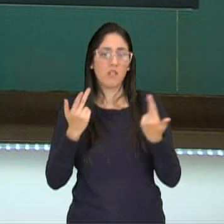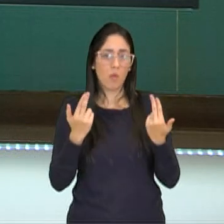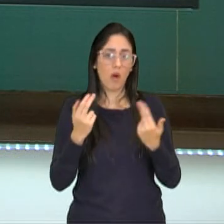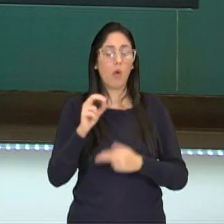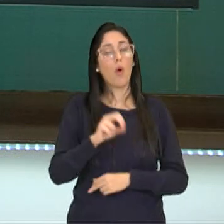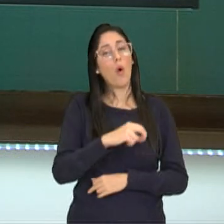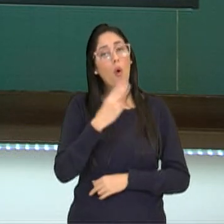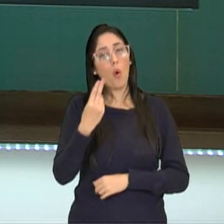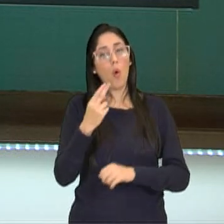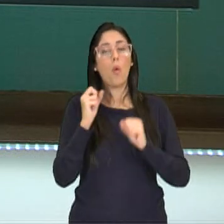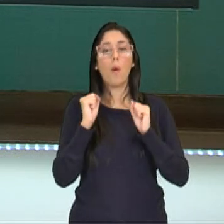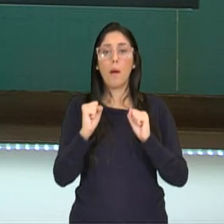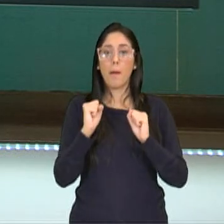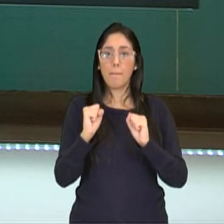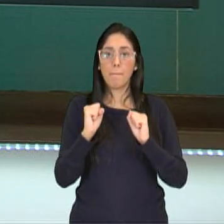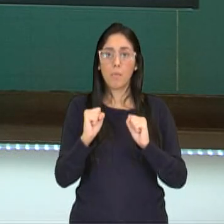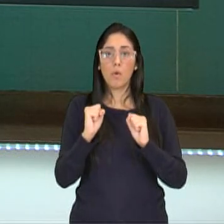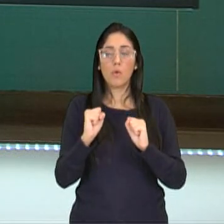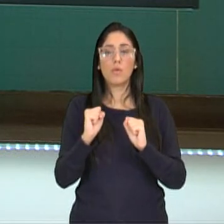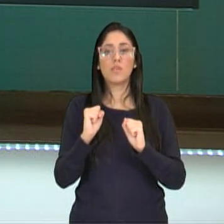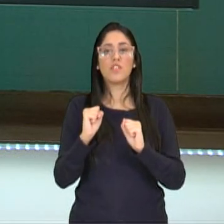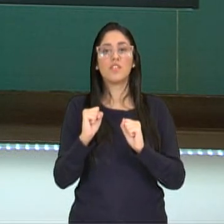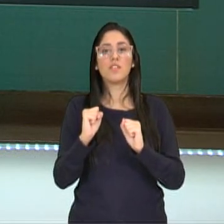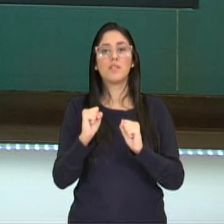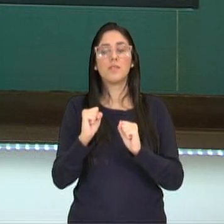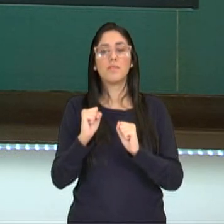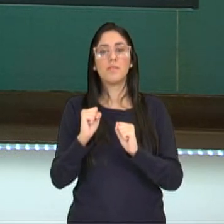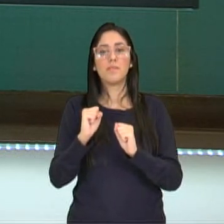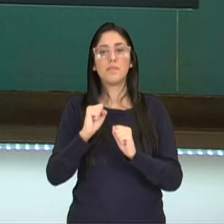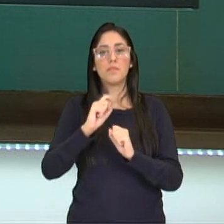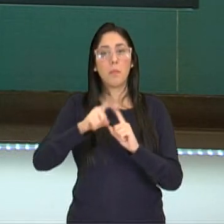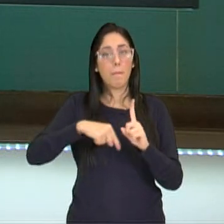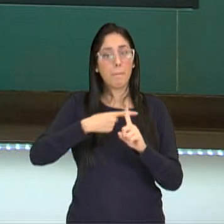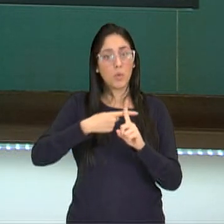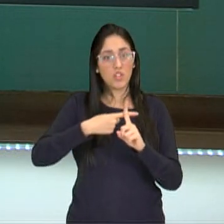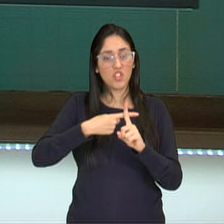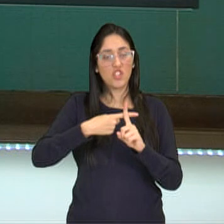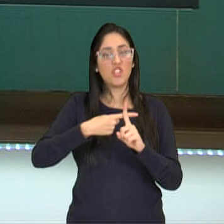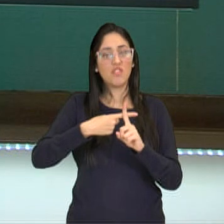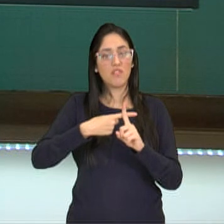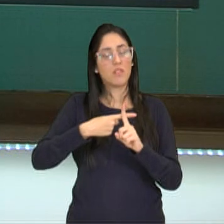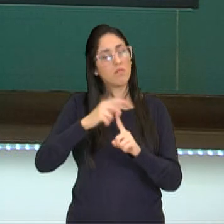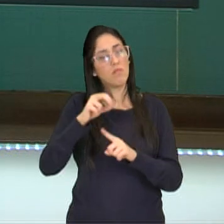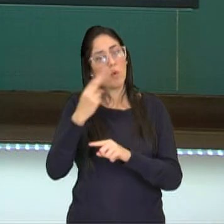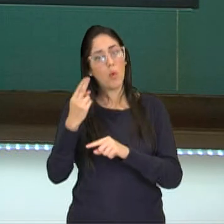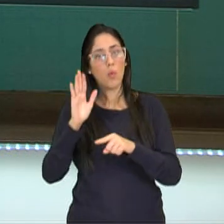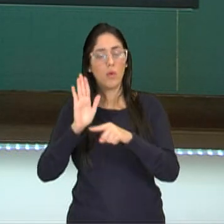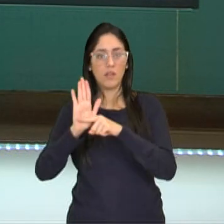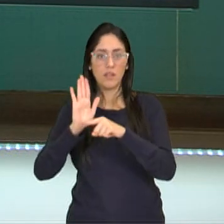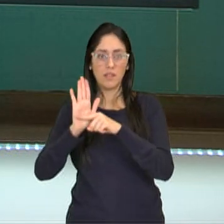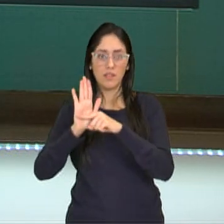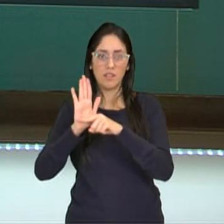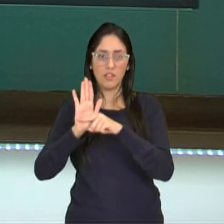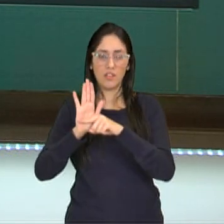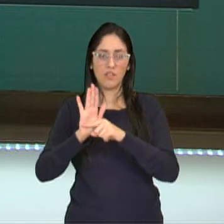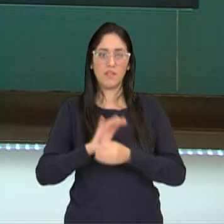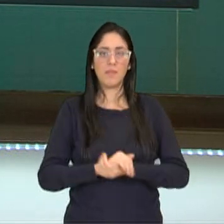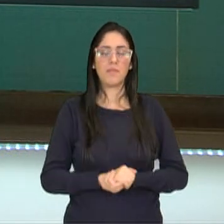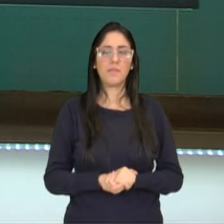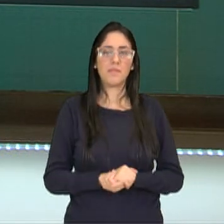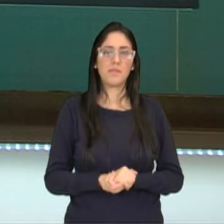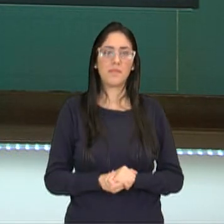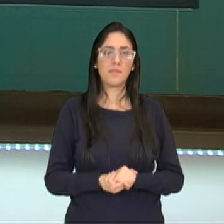ser positivas, ou seja, quando o valor da receita é maior que a despesa. Então,